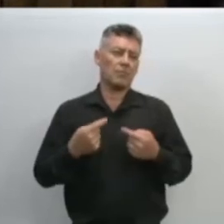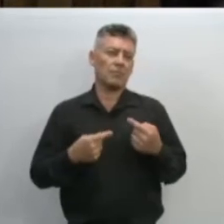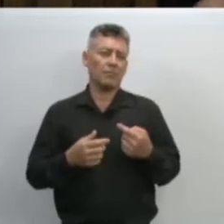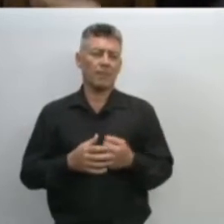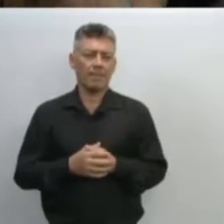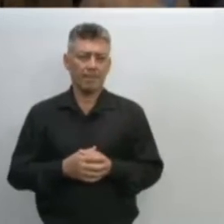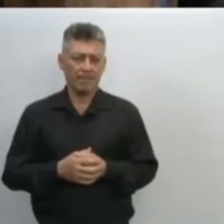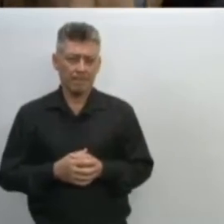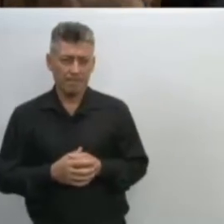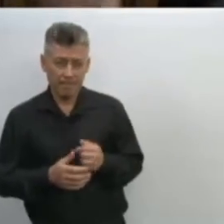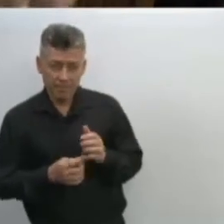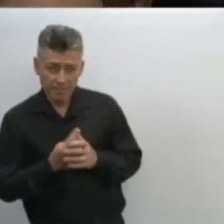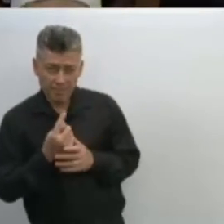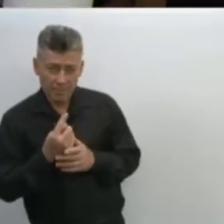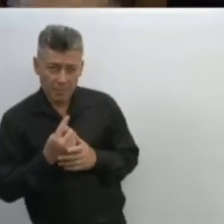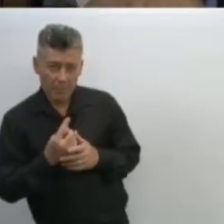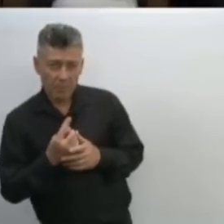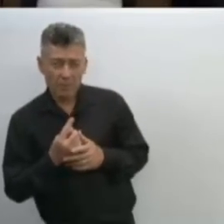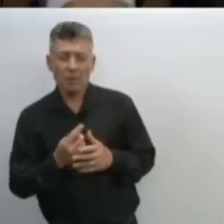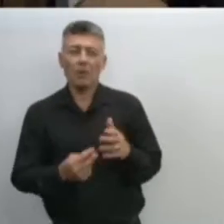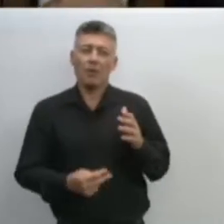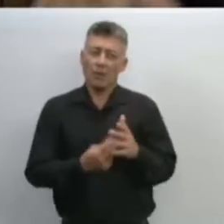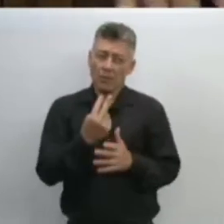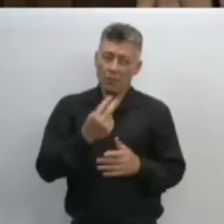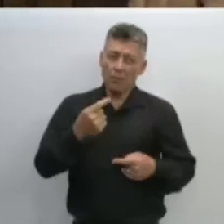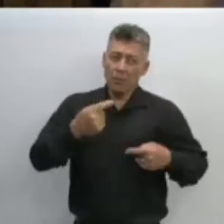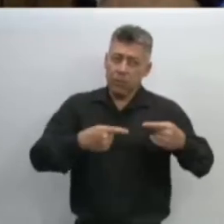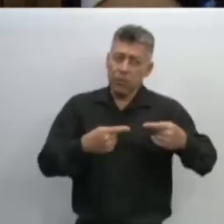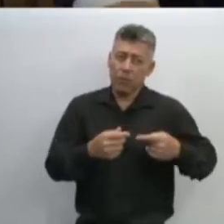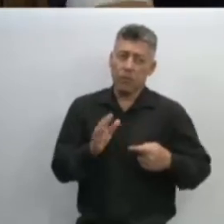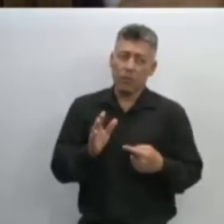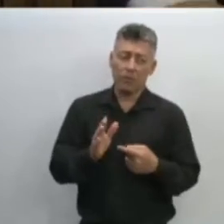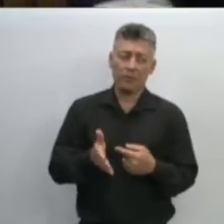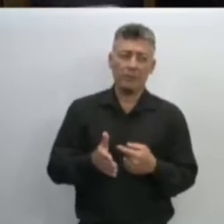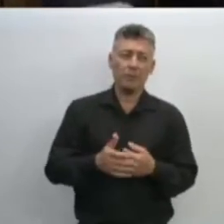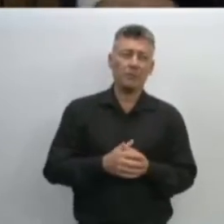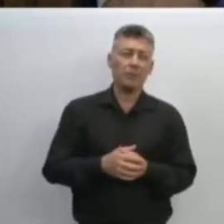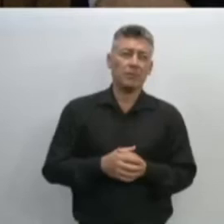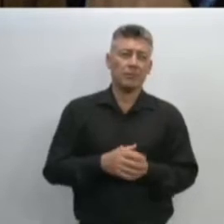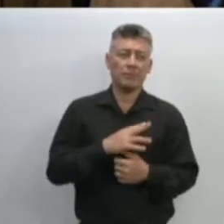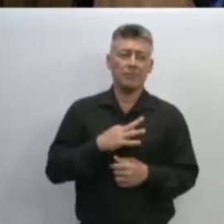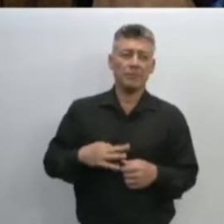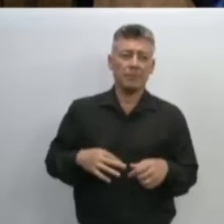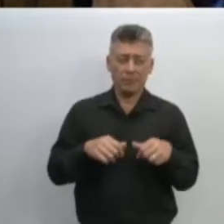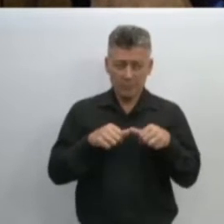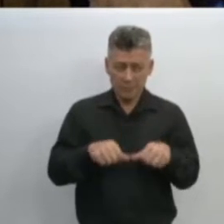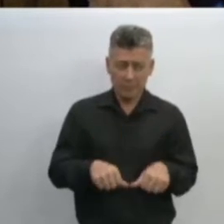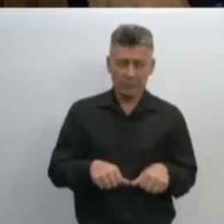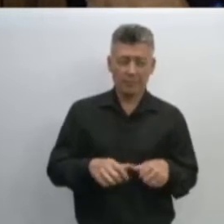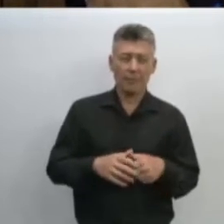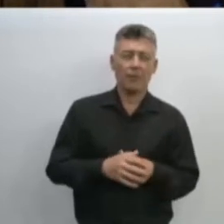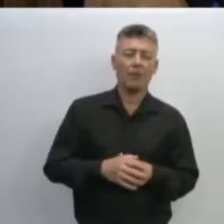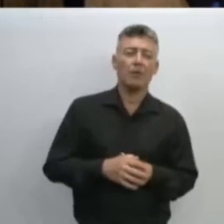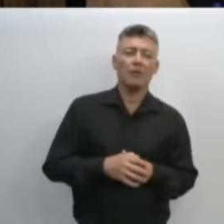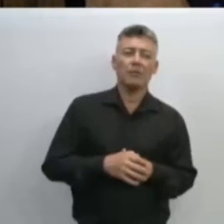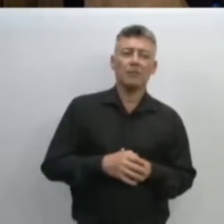discussão. Já está em primeira ou em segunda? Em segunda discussão. Vereadores que aprovam, permaneça como